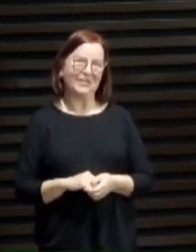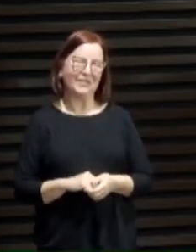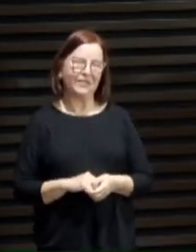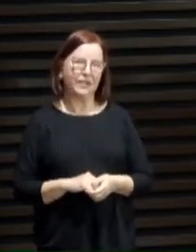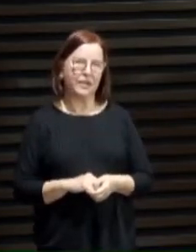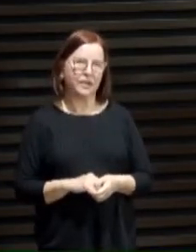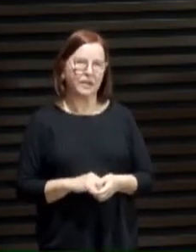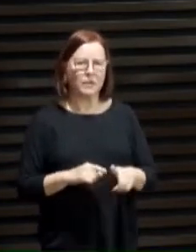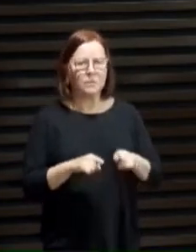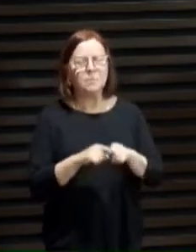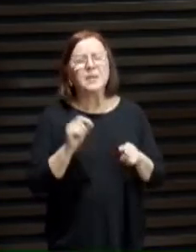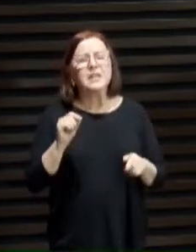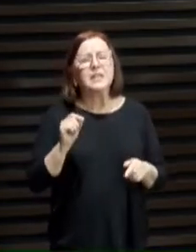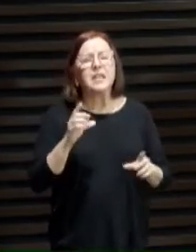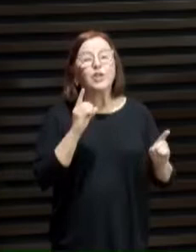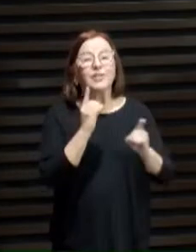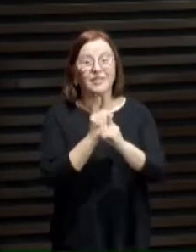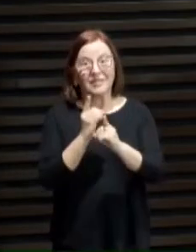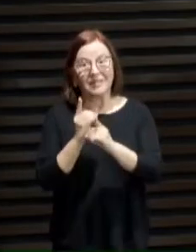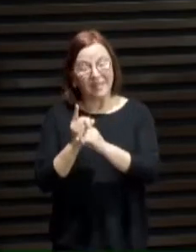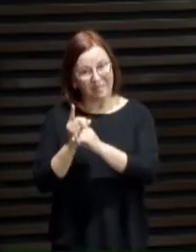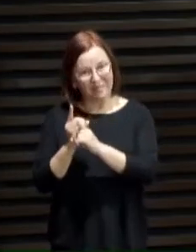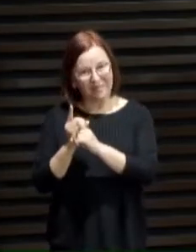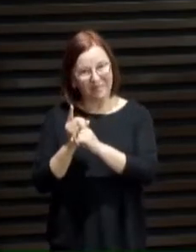Mas quem são esses discípulos?